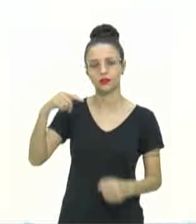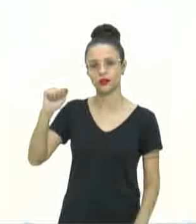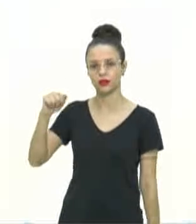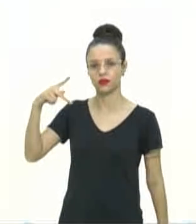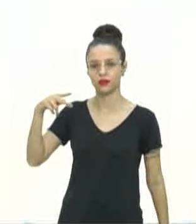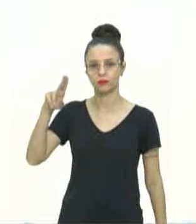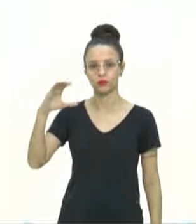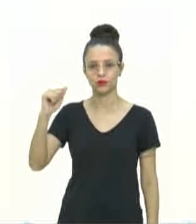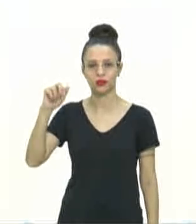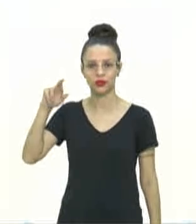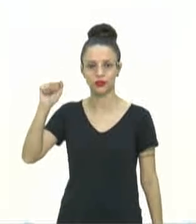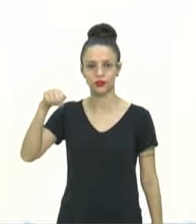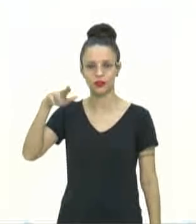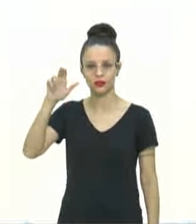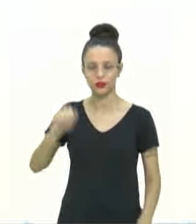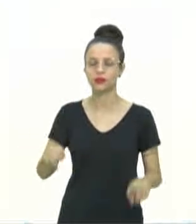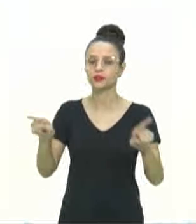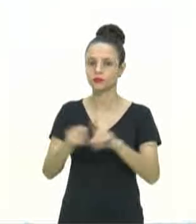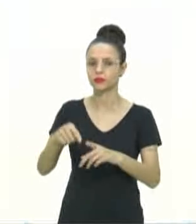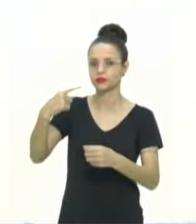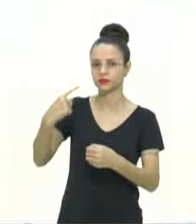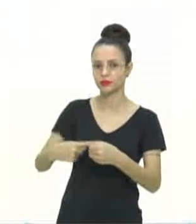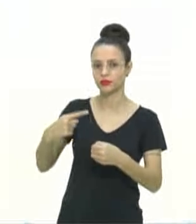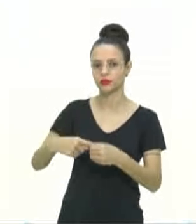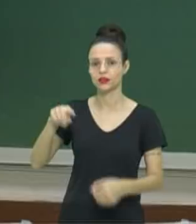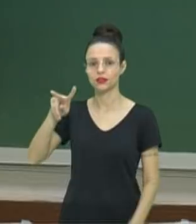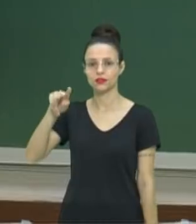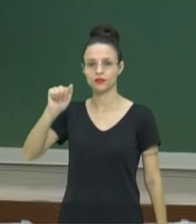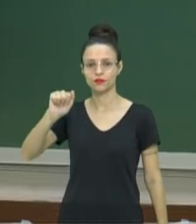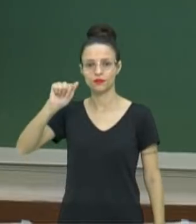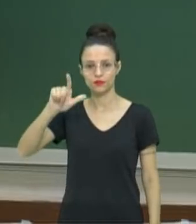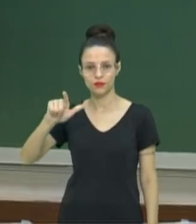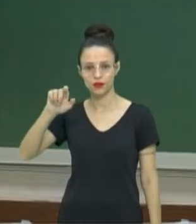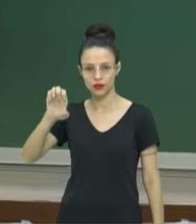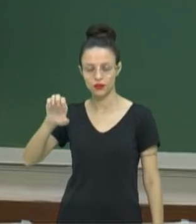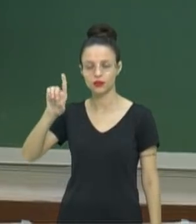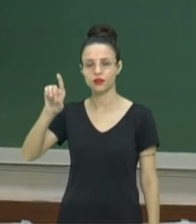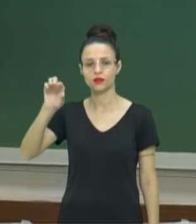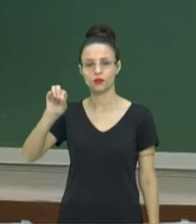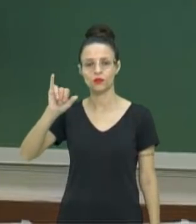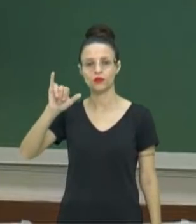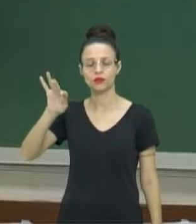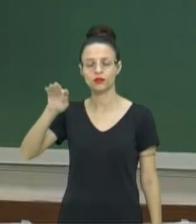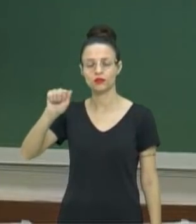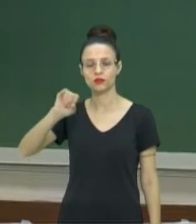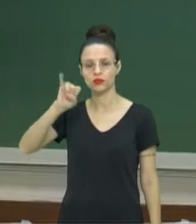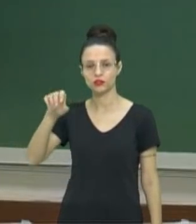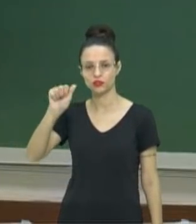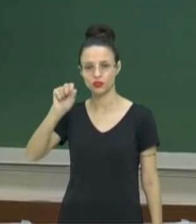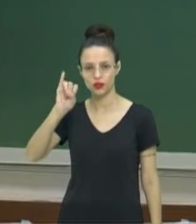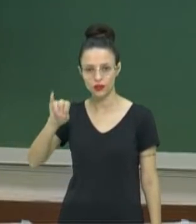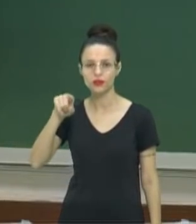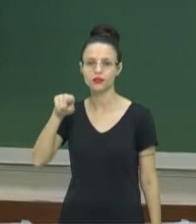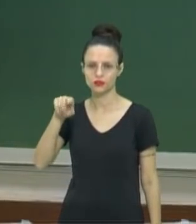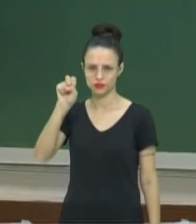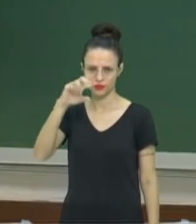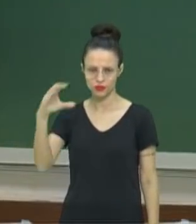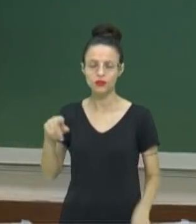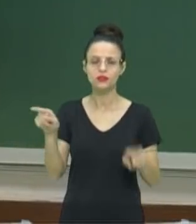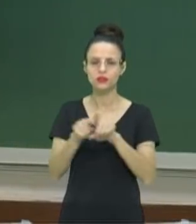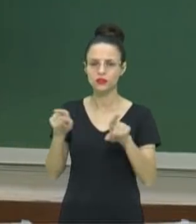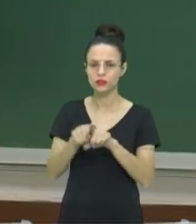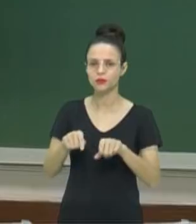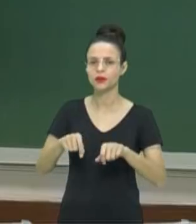O Vale do Itajaí, nós tínhamos falado também da questão ali da indústria têxtil, então outra atividade econômica importante